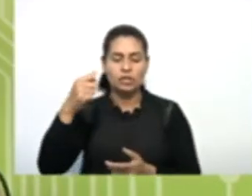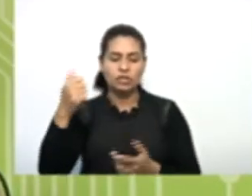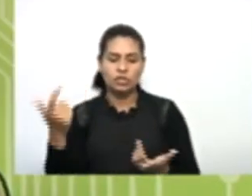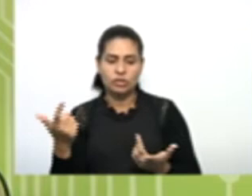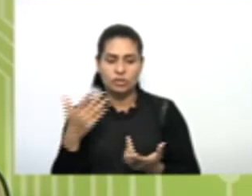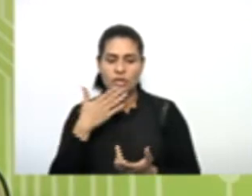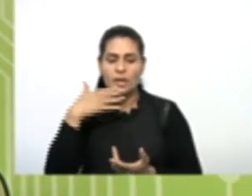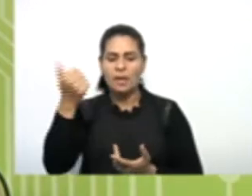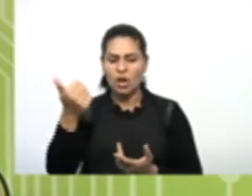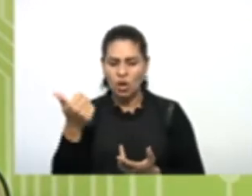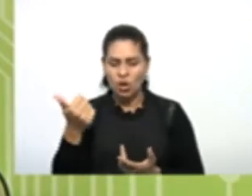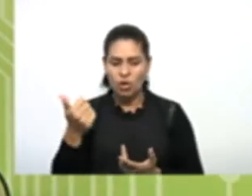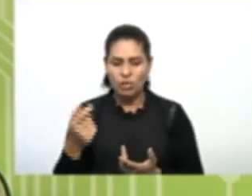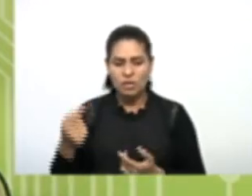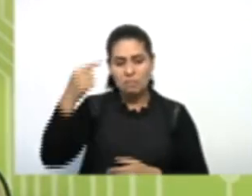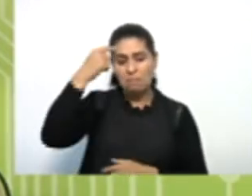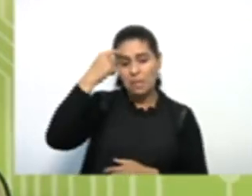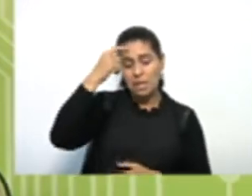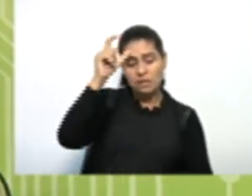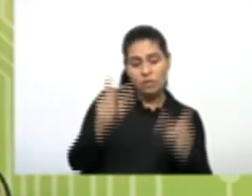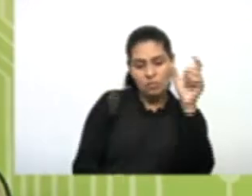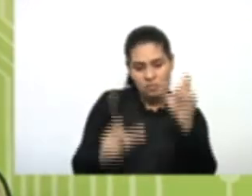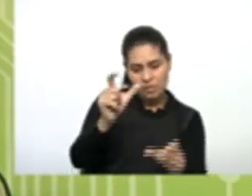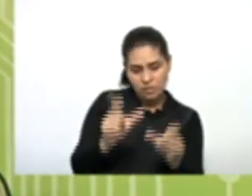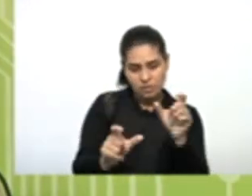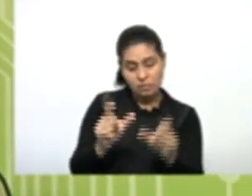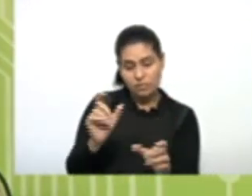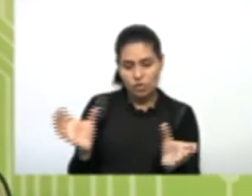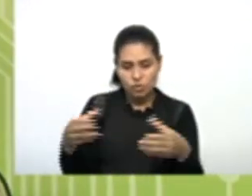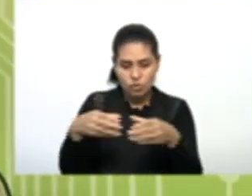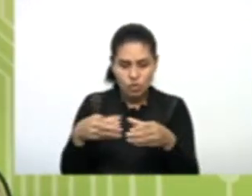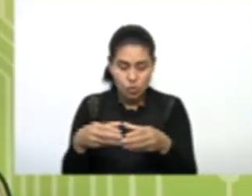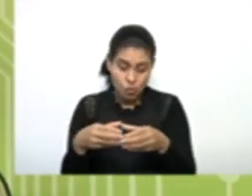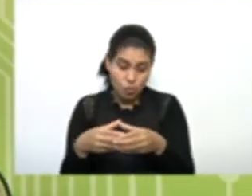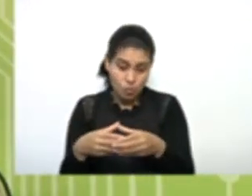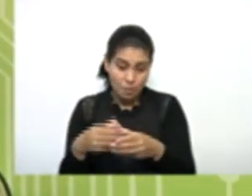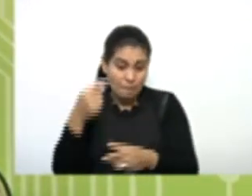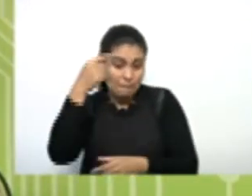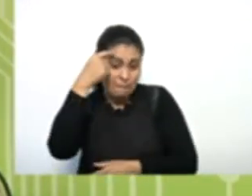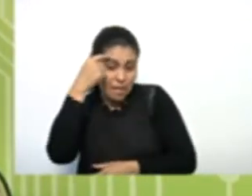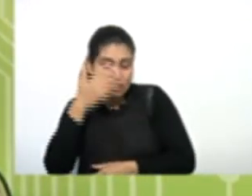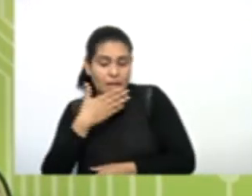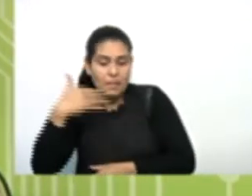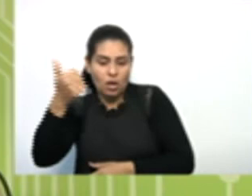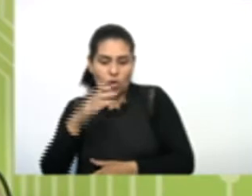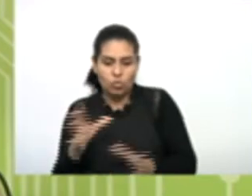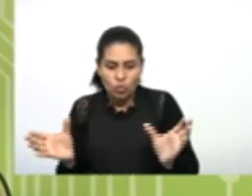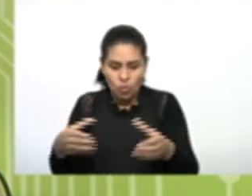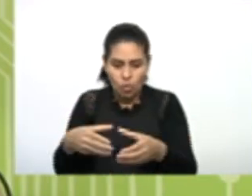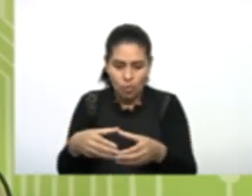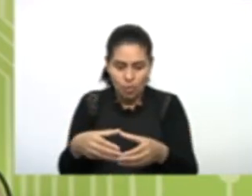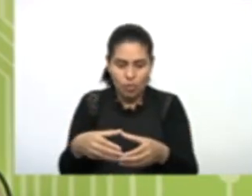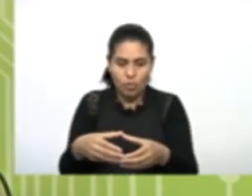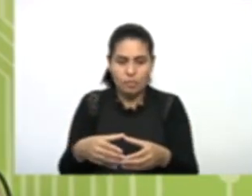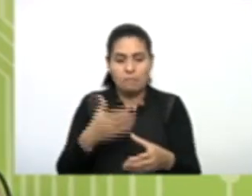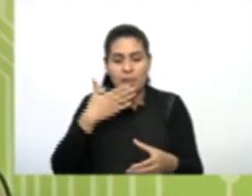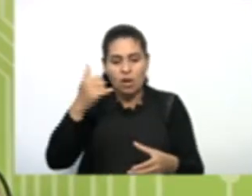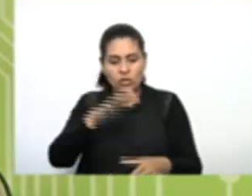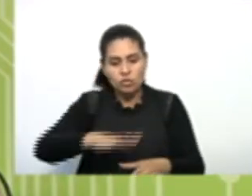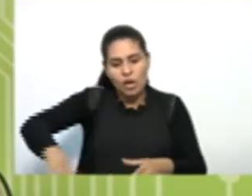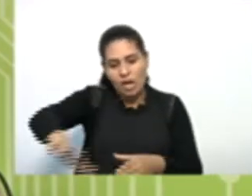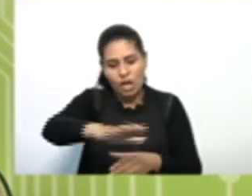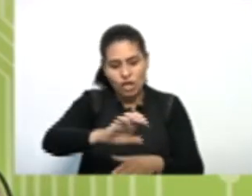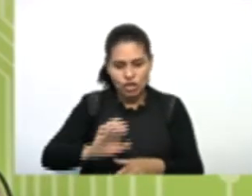sistema maior que pensa o cidadão dentro do seu coletivo. Ele pensa numa melhoria da coletividade, melhorar a sua